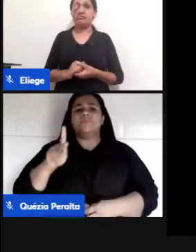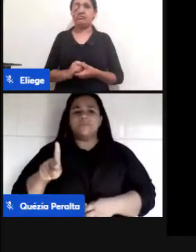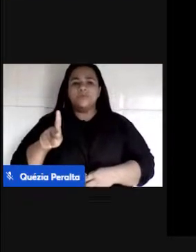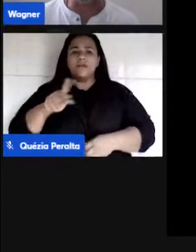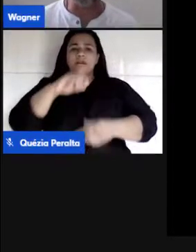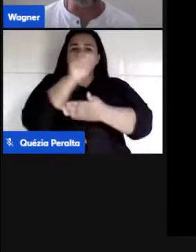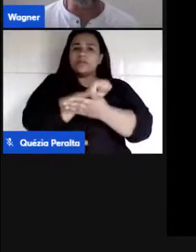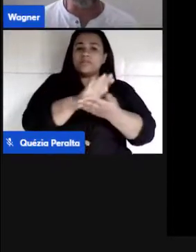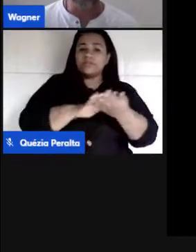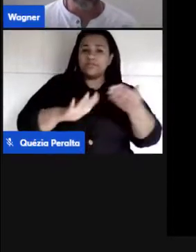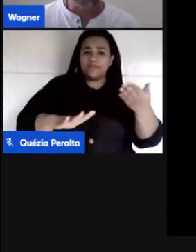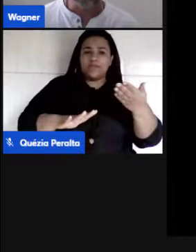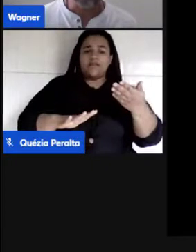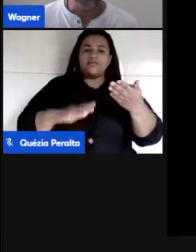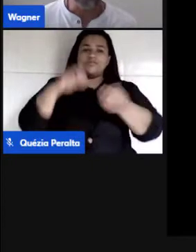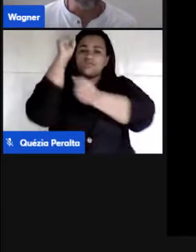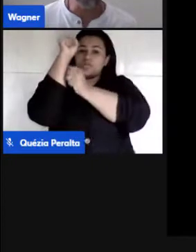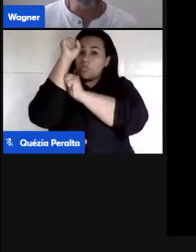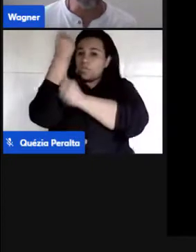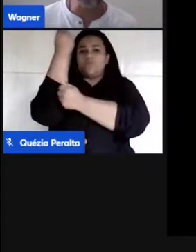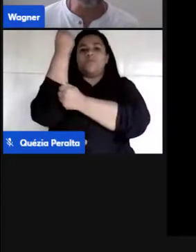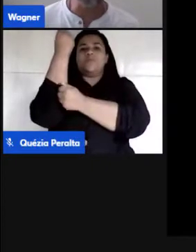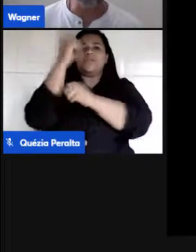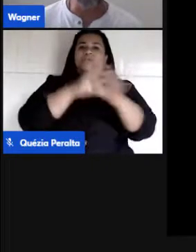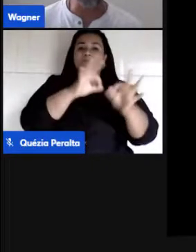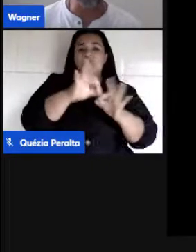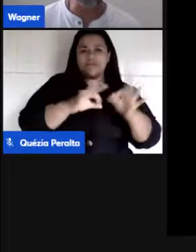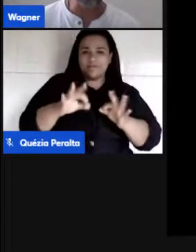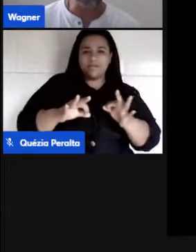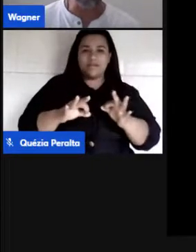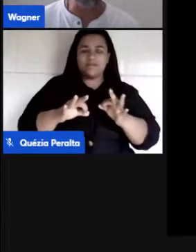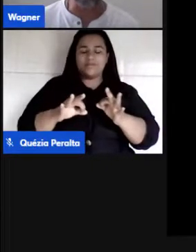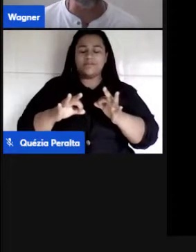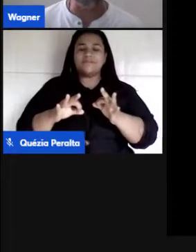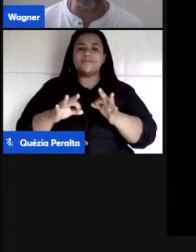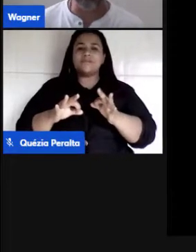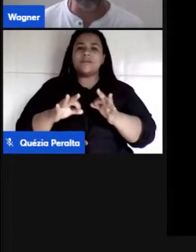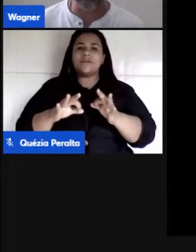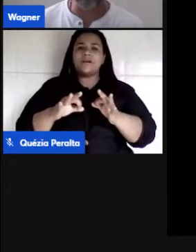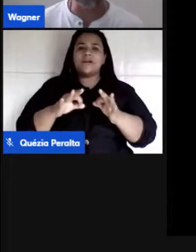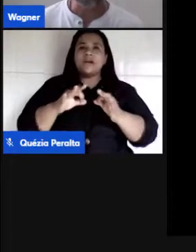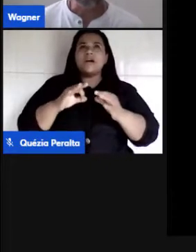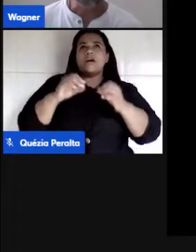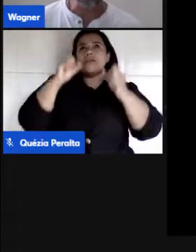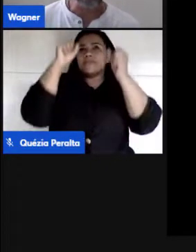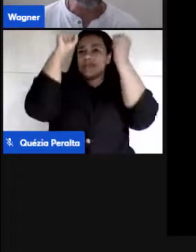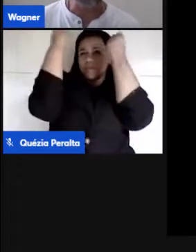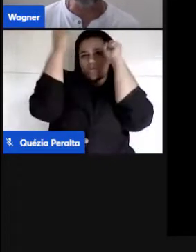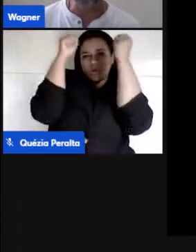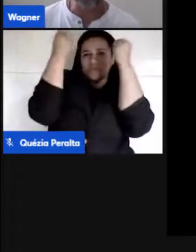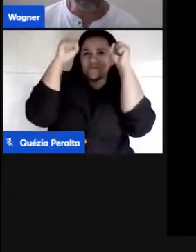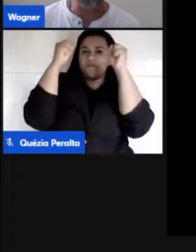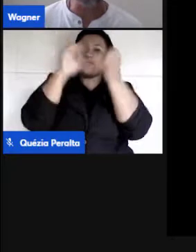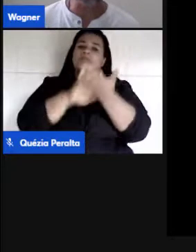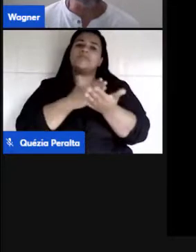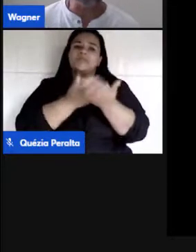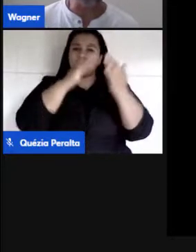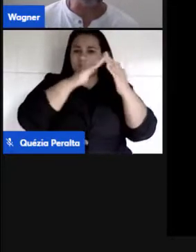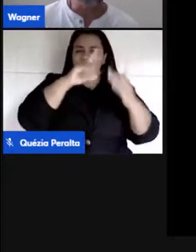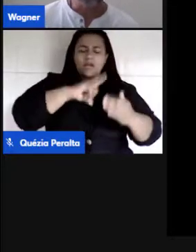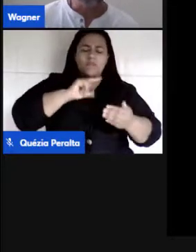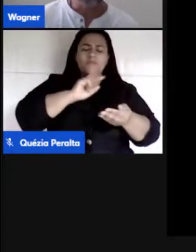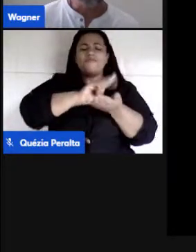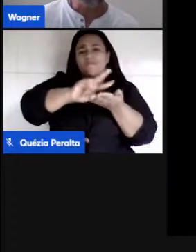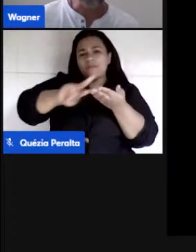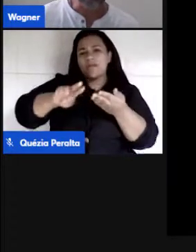motoras sistematizadas. Dentro do nosso universo da educação física escolar, nós temos várias